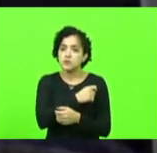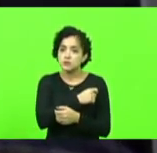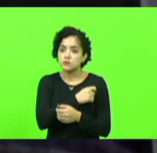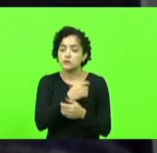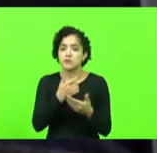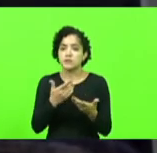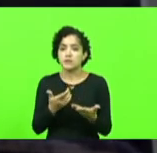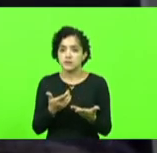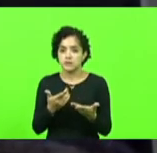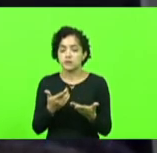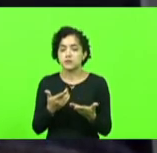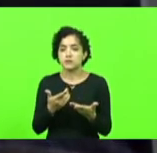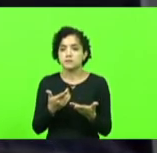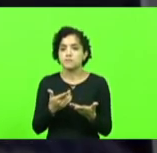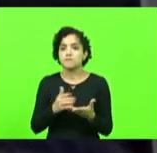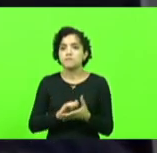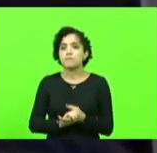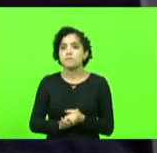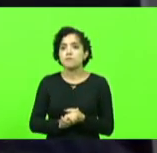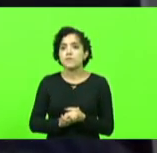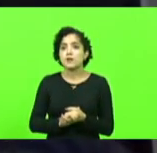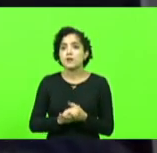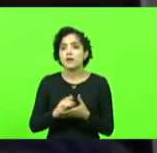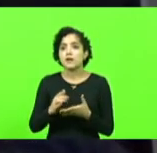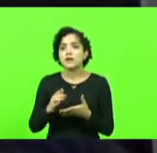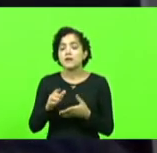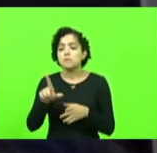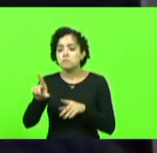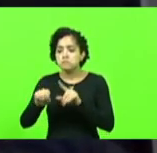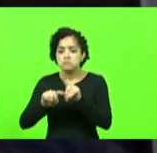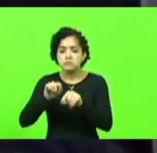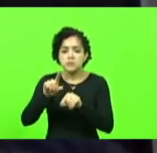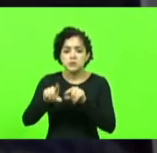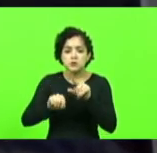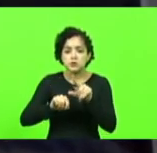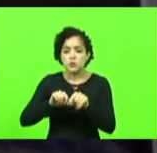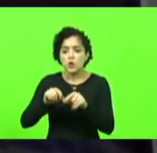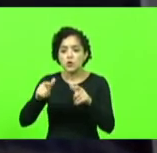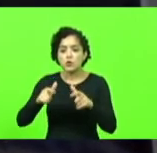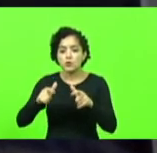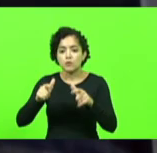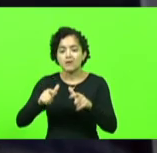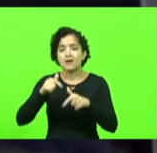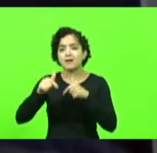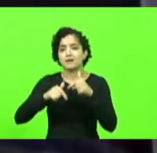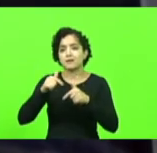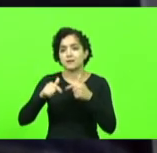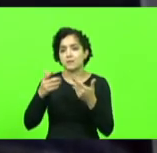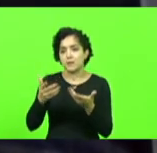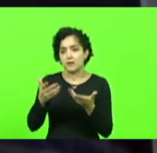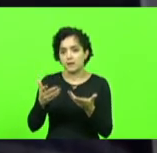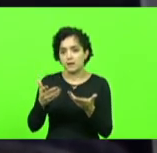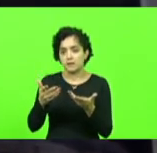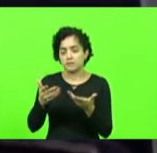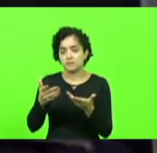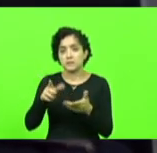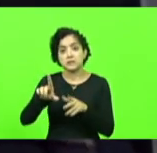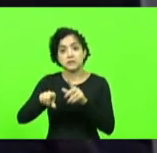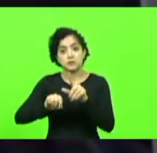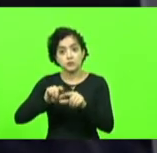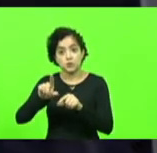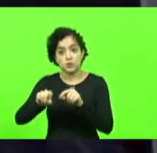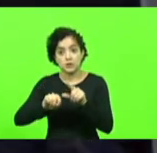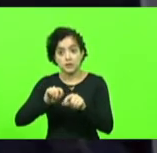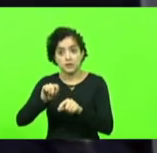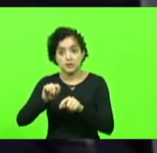da instituição, eles saem podendo escolher o local para trabalhar. Eles estão escolhendo. Né? Então, eles até